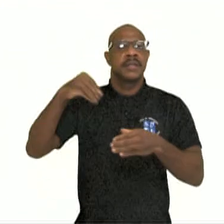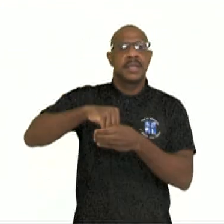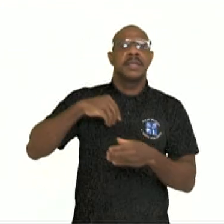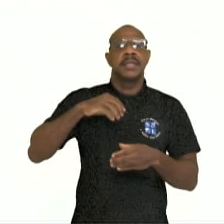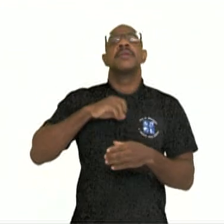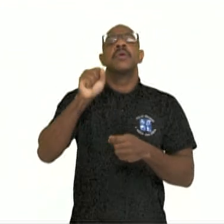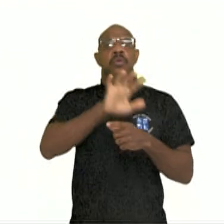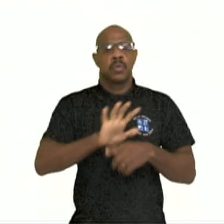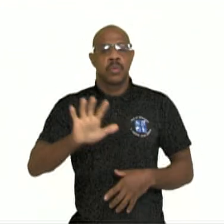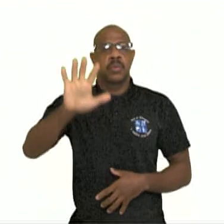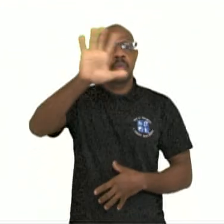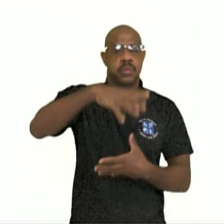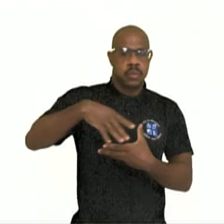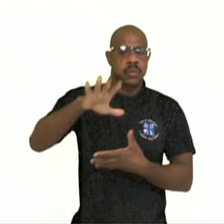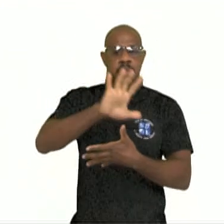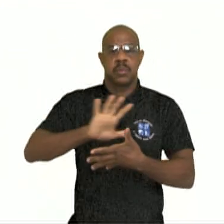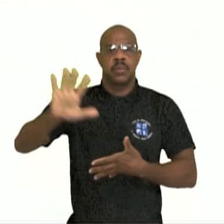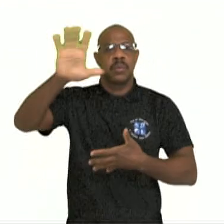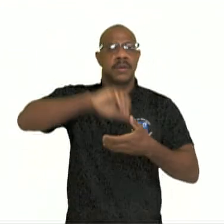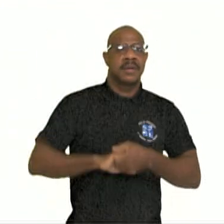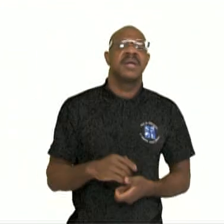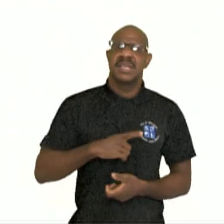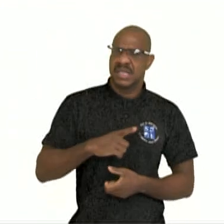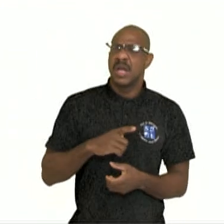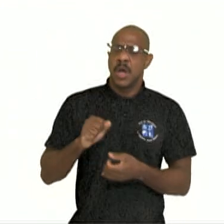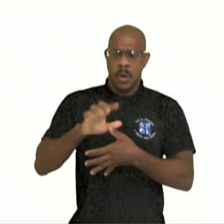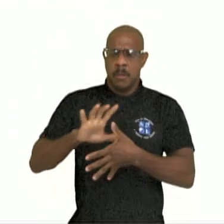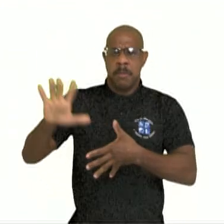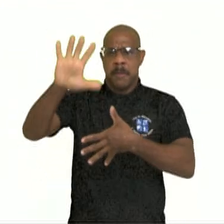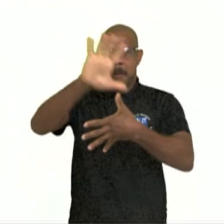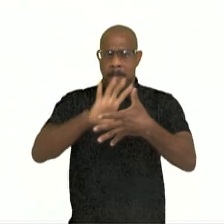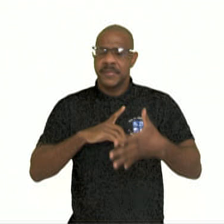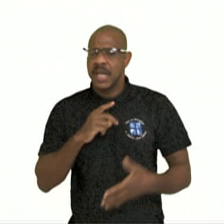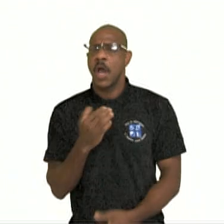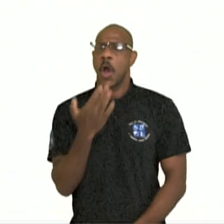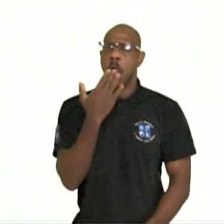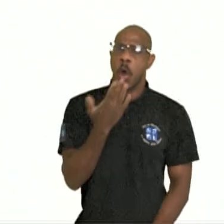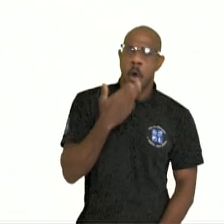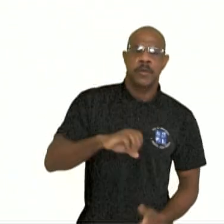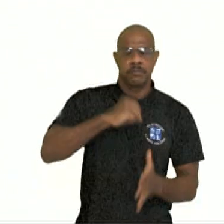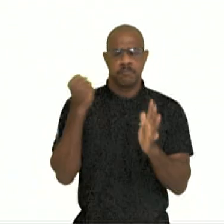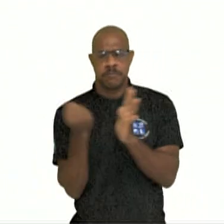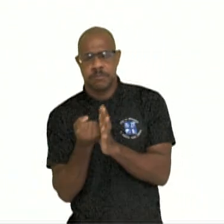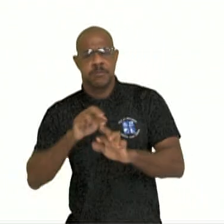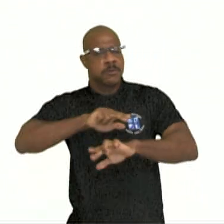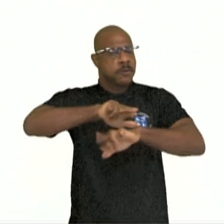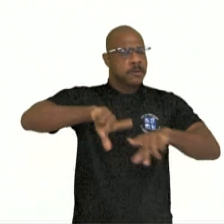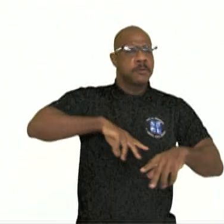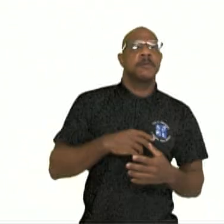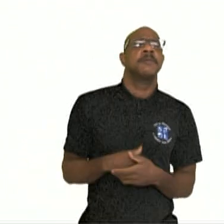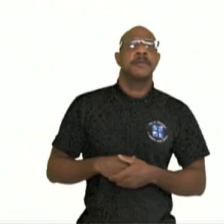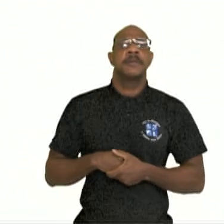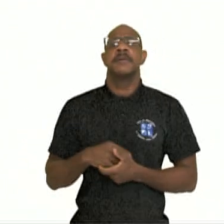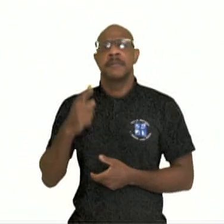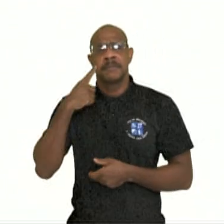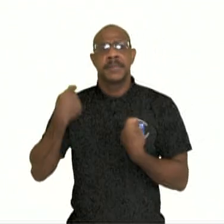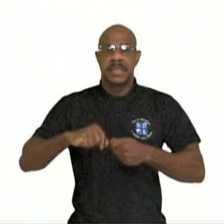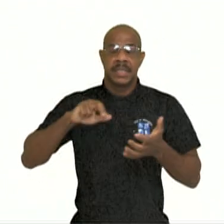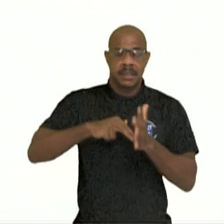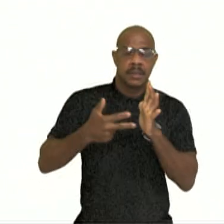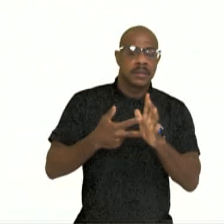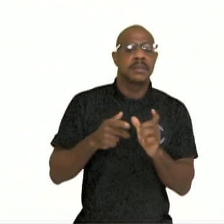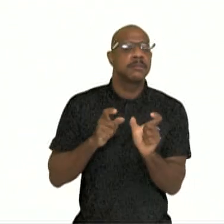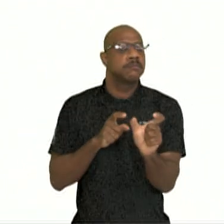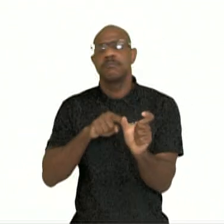nós vamos perceber que os mapas eles vão ter várias cores e vários desenhos, vários símbolos. E para que possamos saber o significado